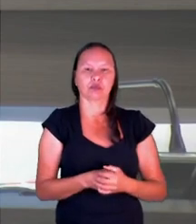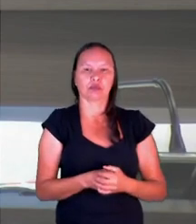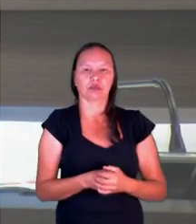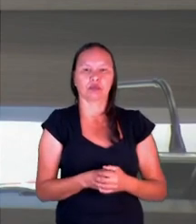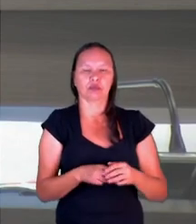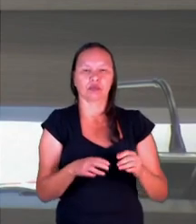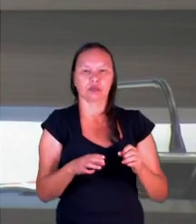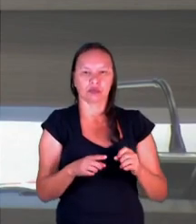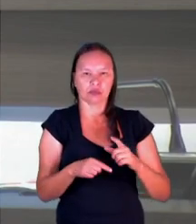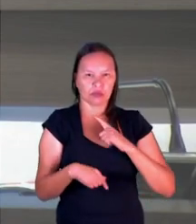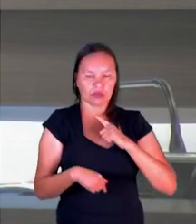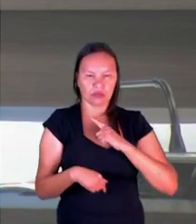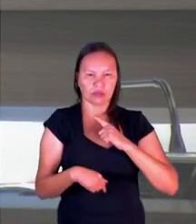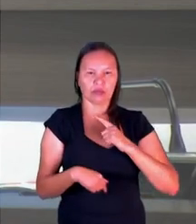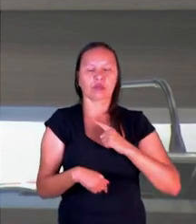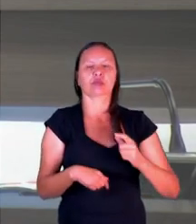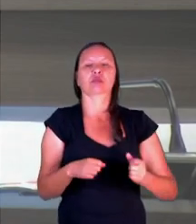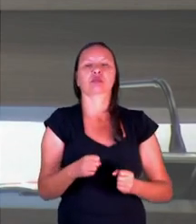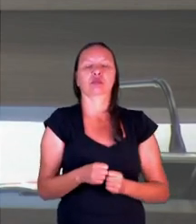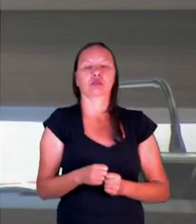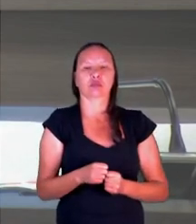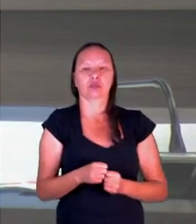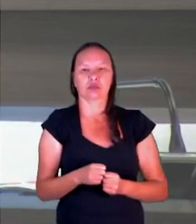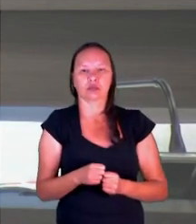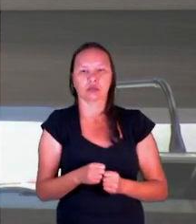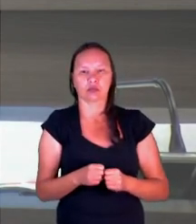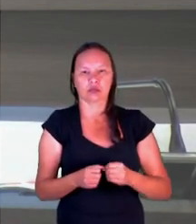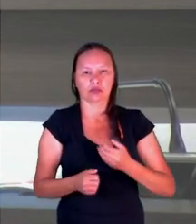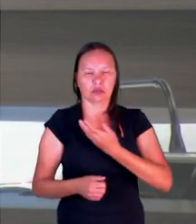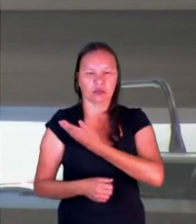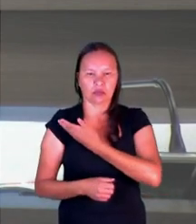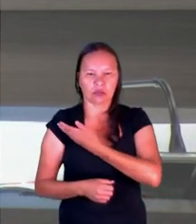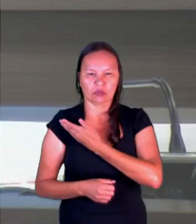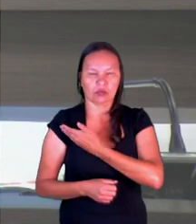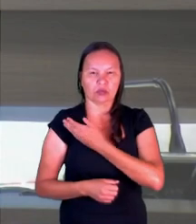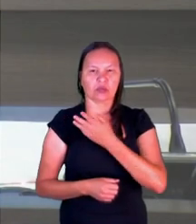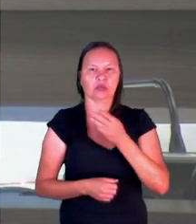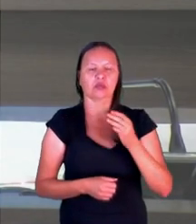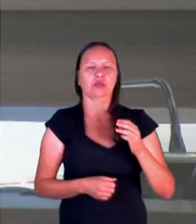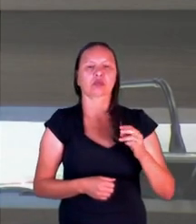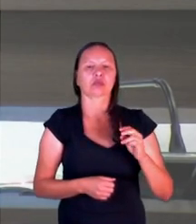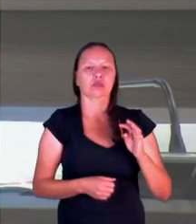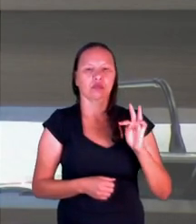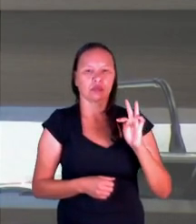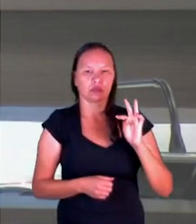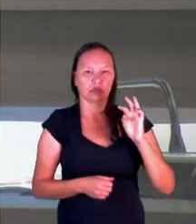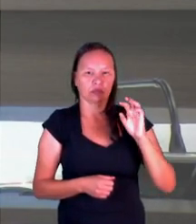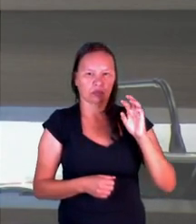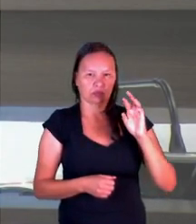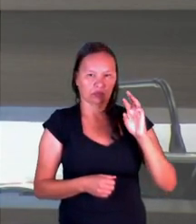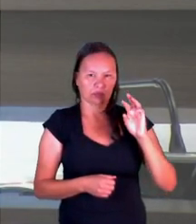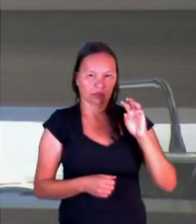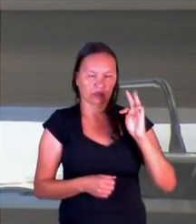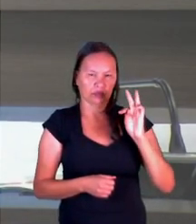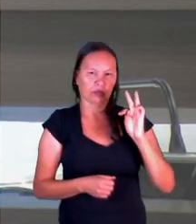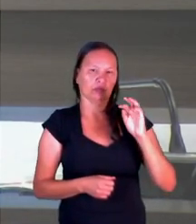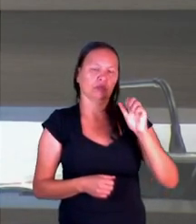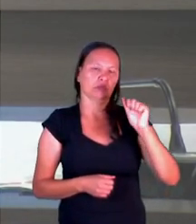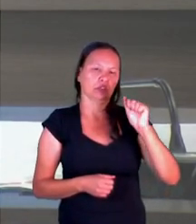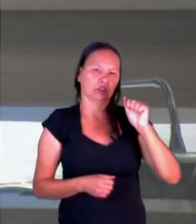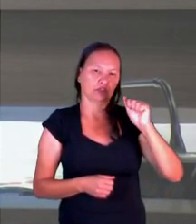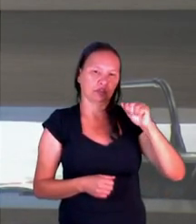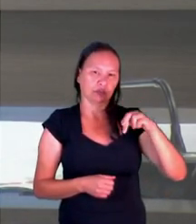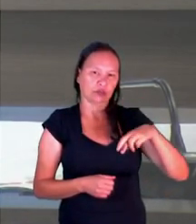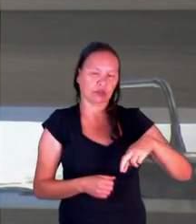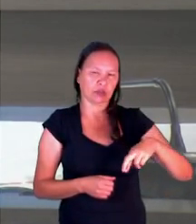mencionado o projeto né Eh do colega Fernando né que é um projeto fabuloso né